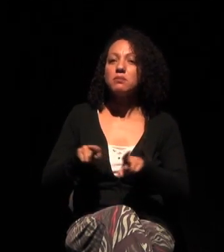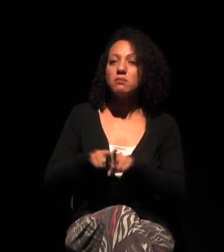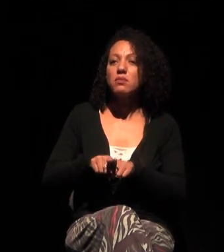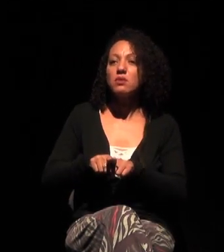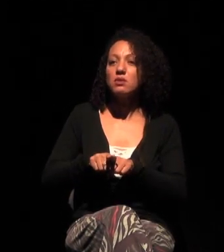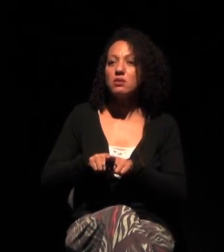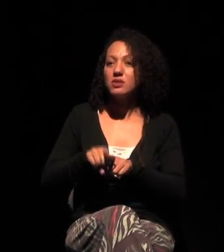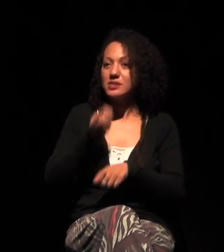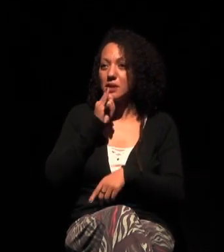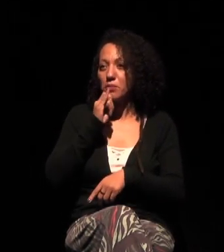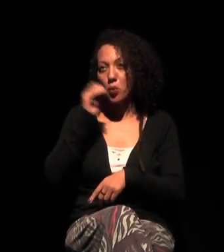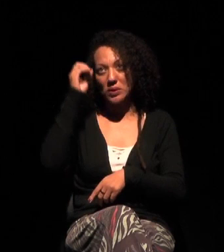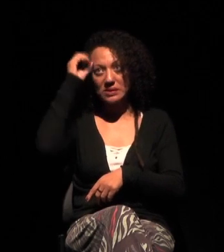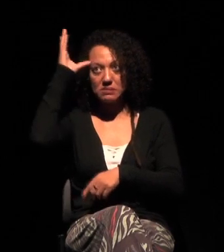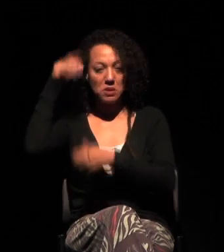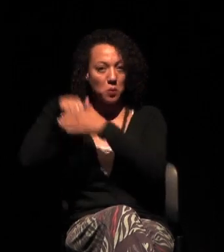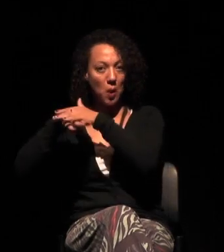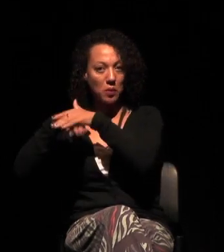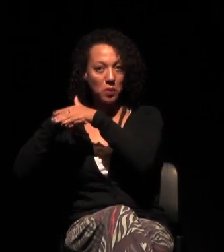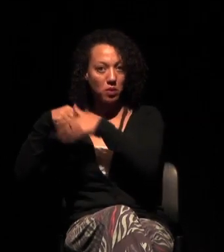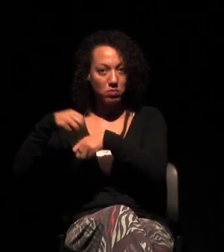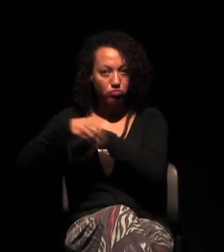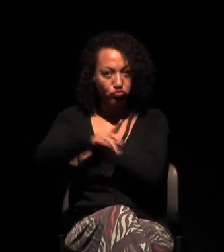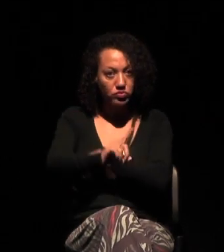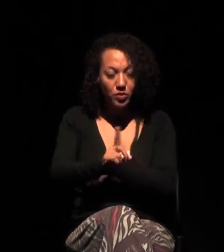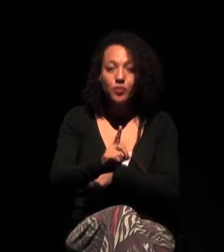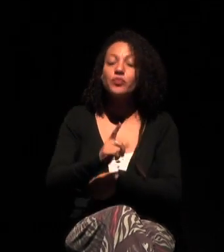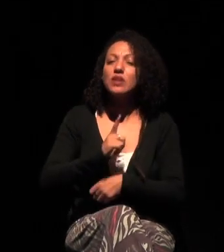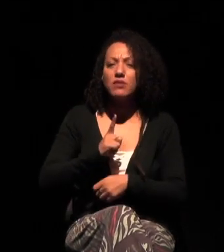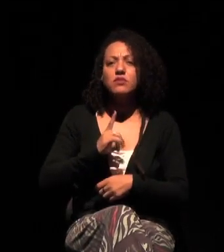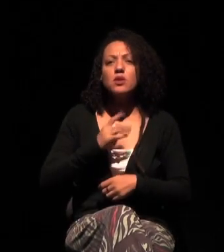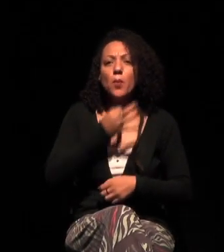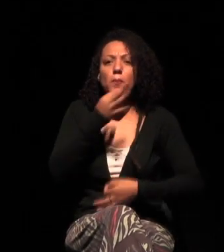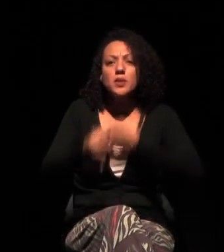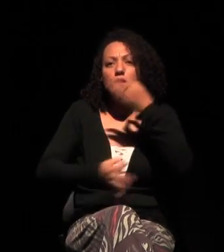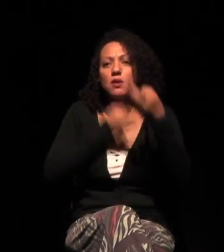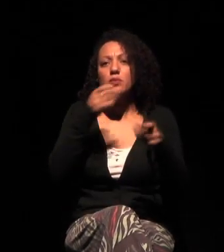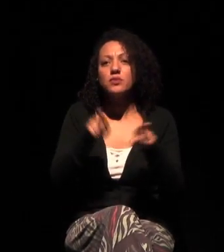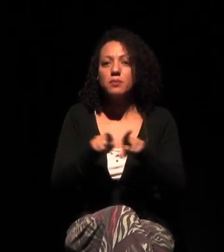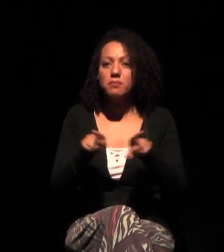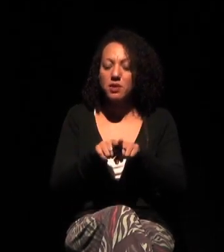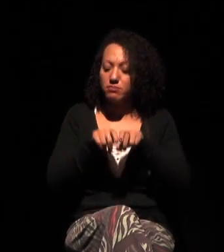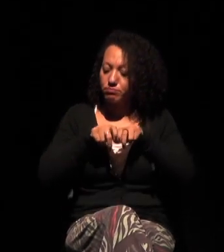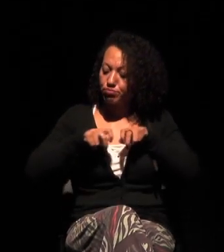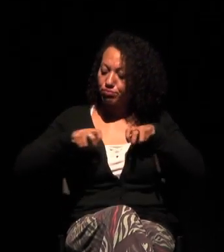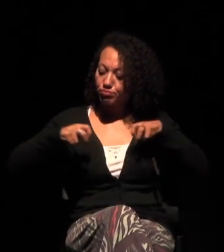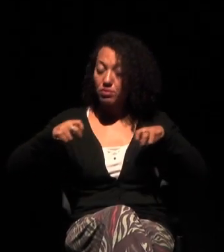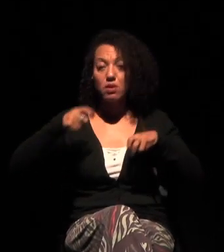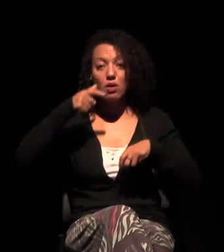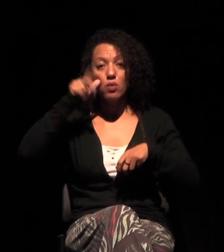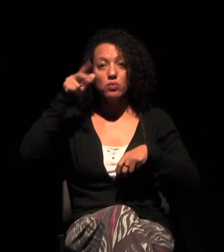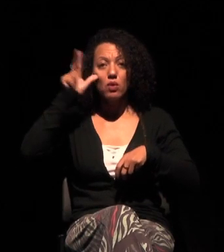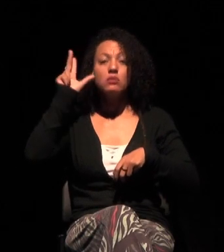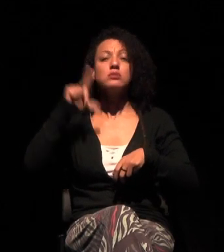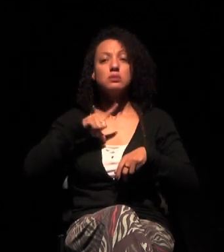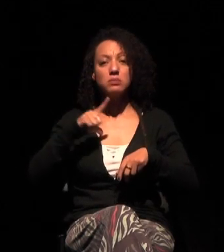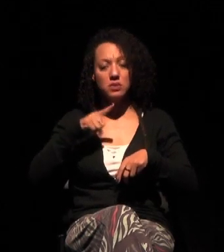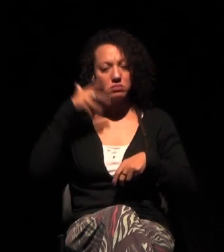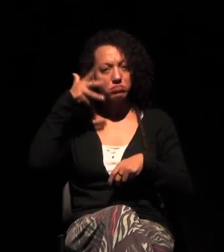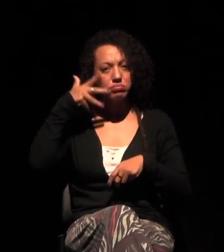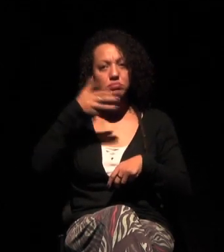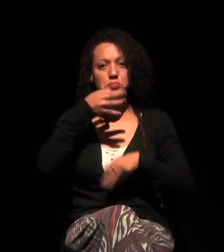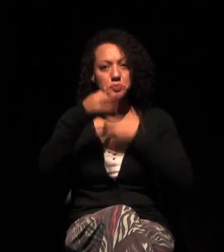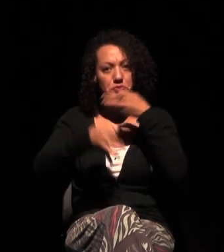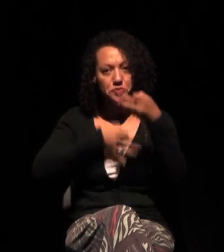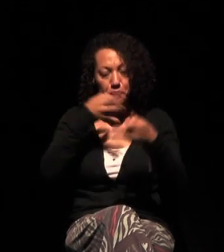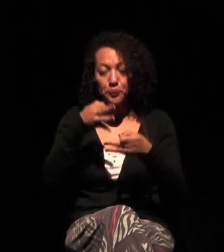pessoas acumularam é fábio trouxe opiniões firmes todos aqui trouxeram os nossos colegas gente trouxeram ea nossa expectativa